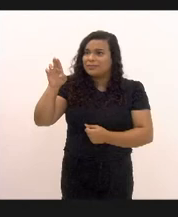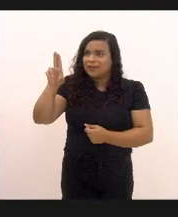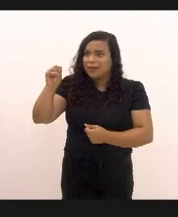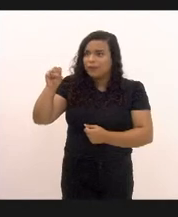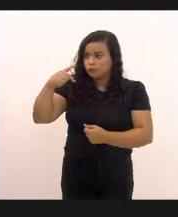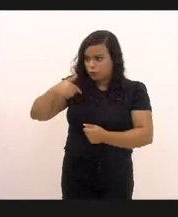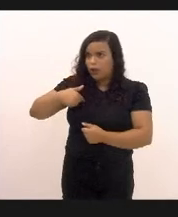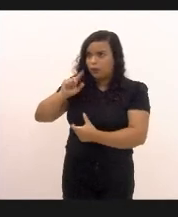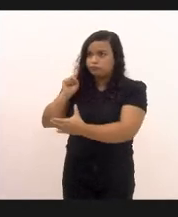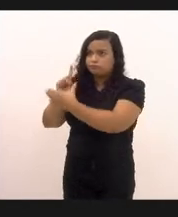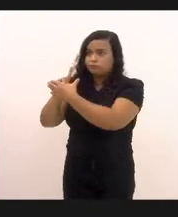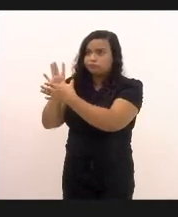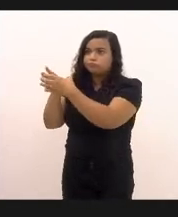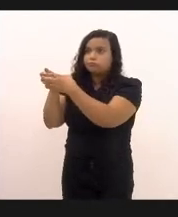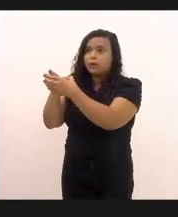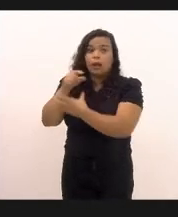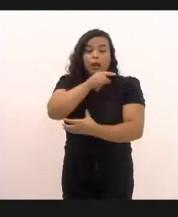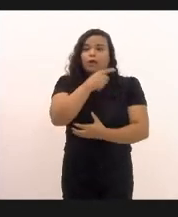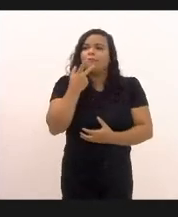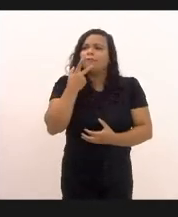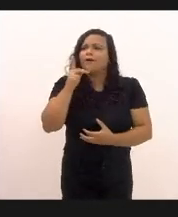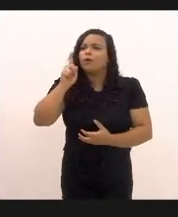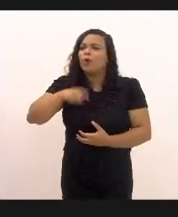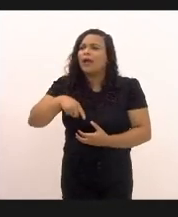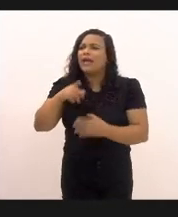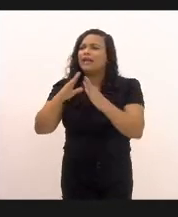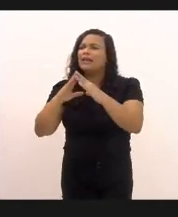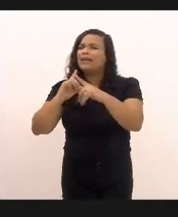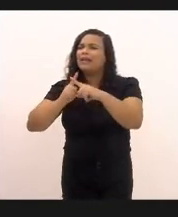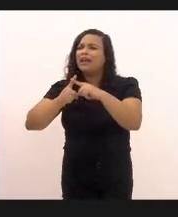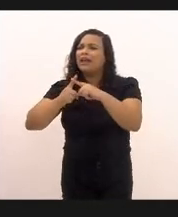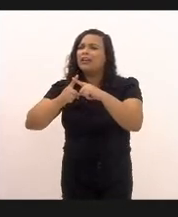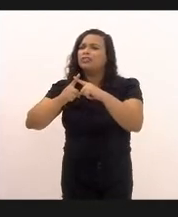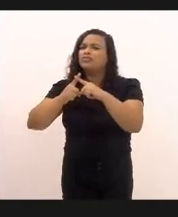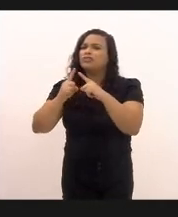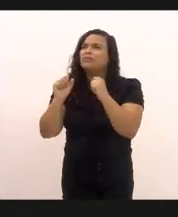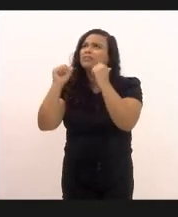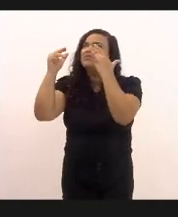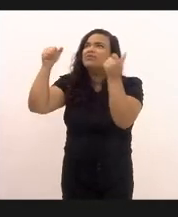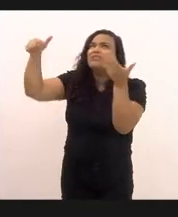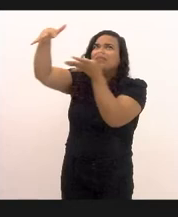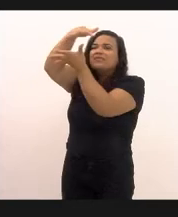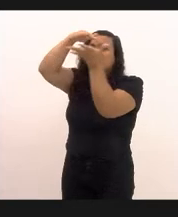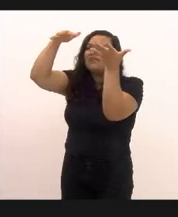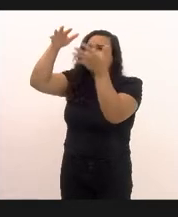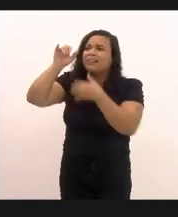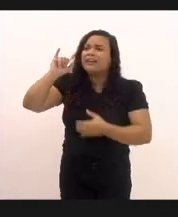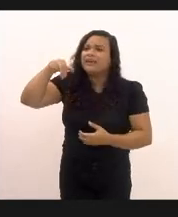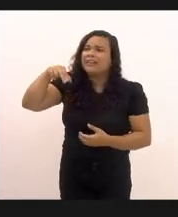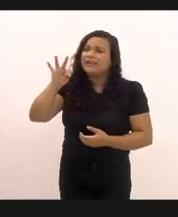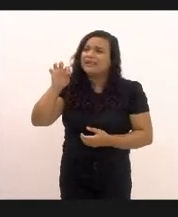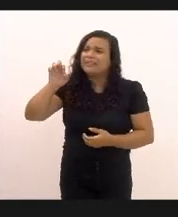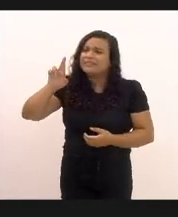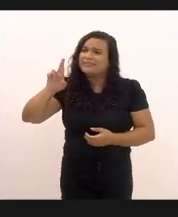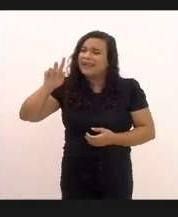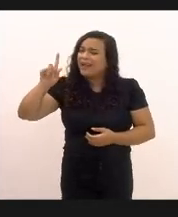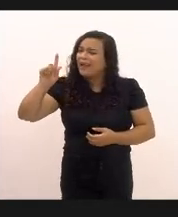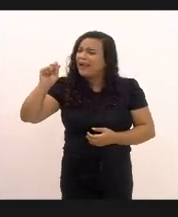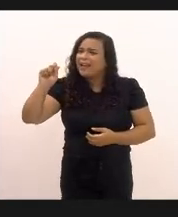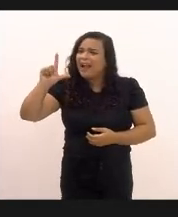chamando ela de Igreja Intergaláctica. Eu acho que a mente do deputado Átila Nunes devia